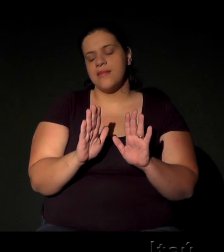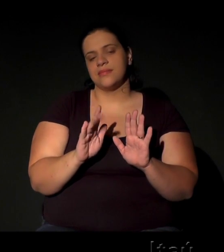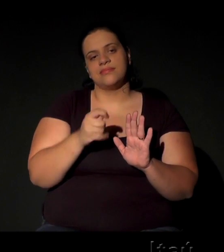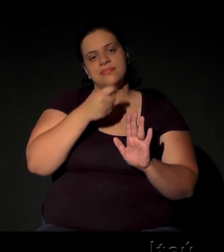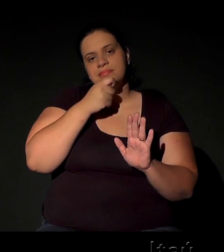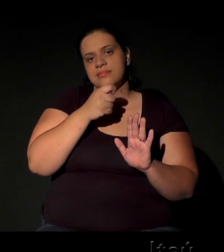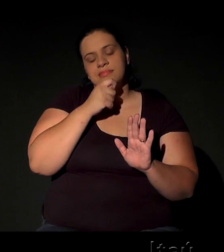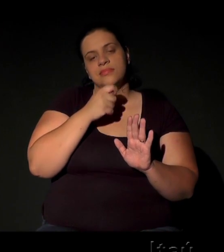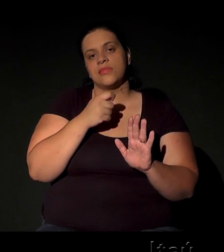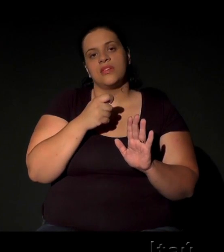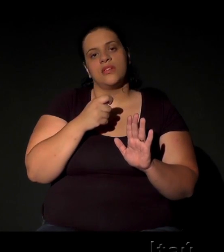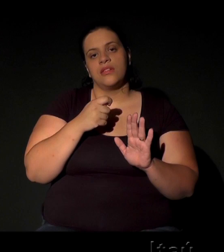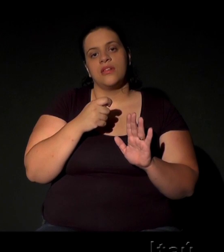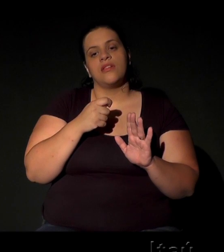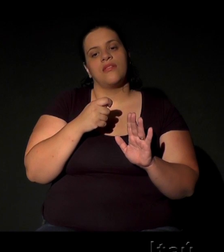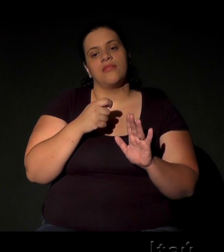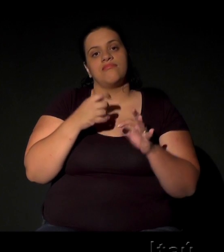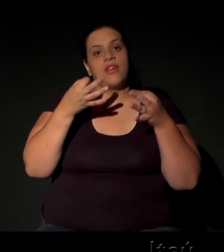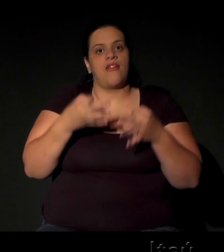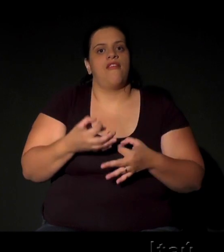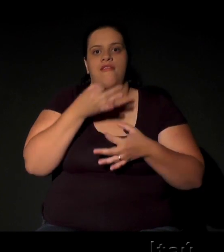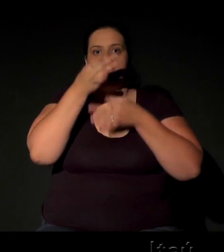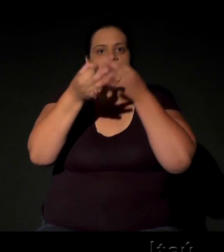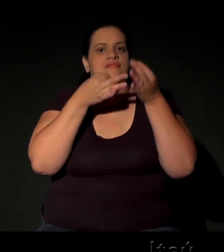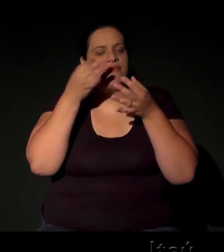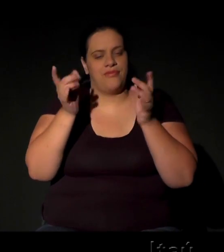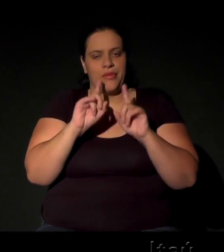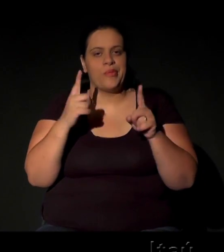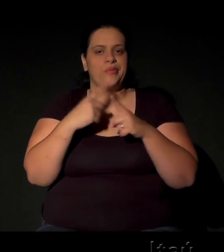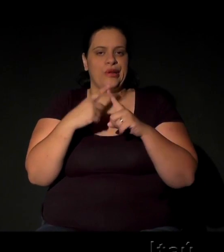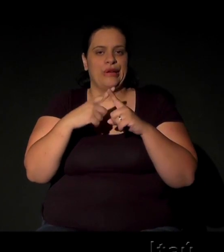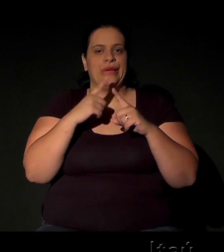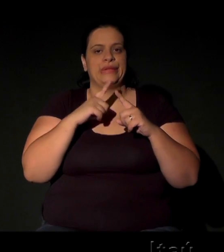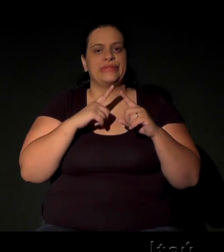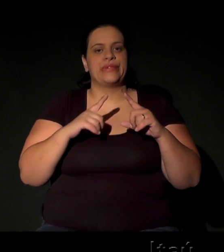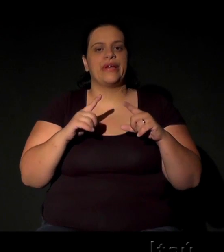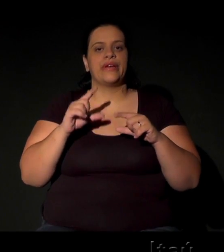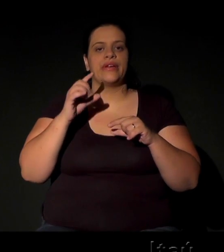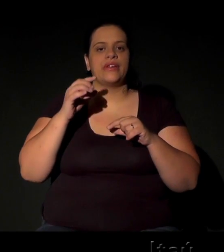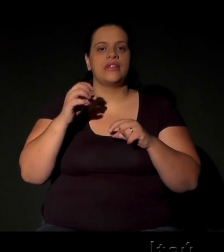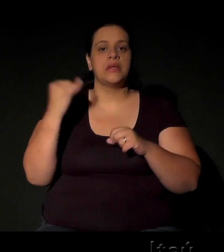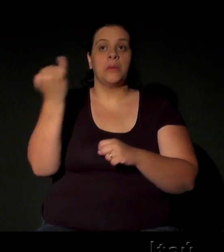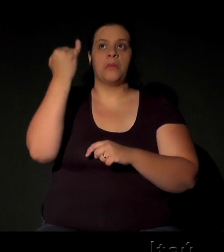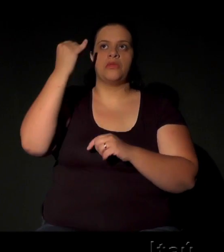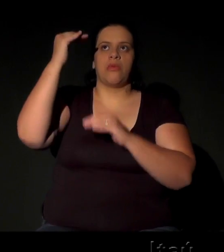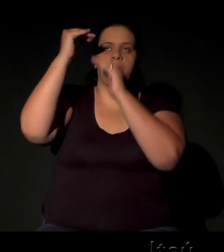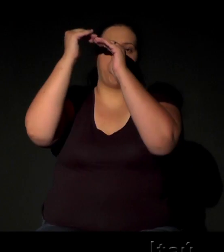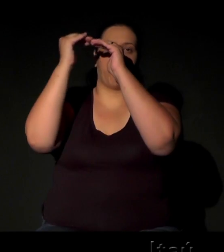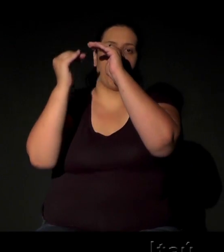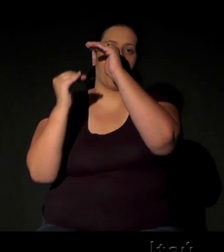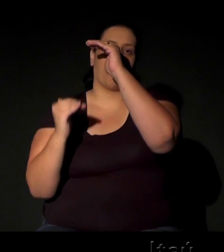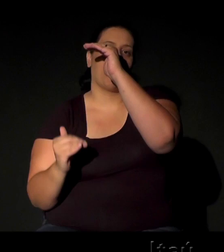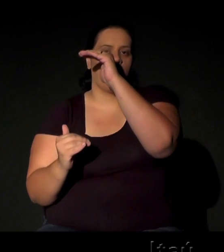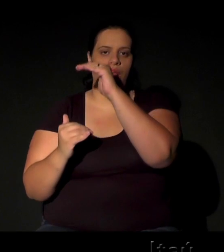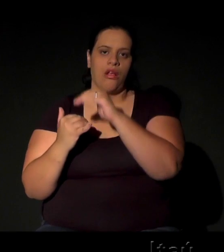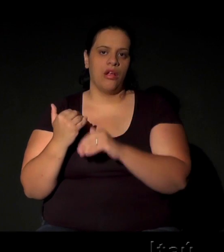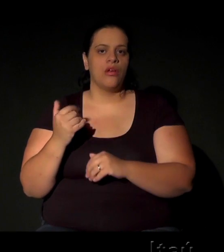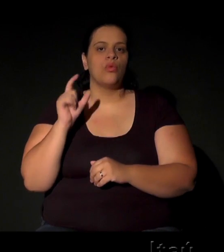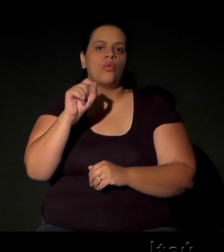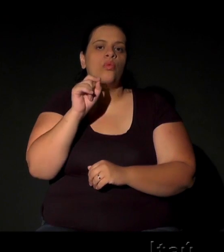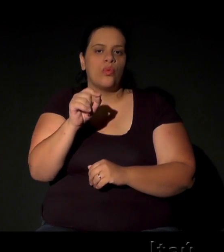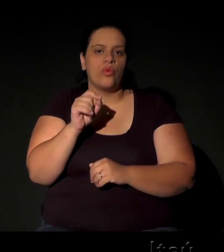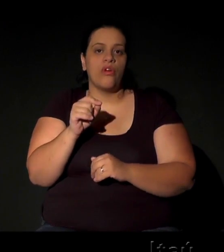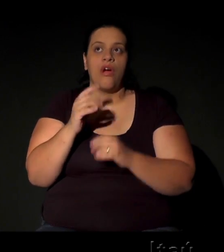ter um existe uma hierarquia de vozes e de e de vozes Quais são as vozes que são eh mais legitimadas